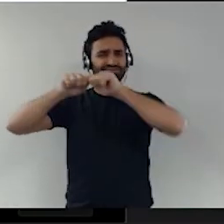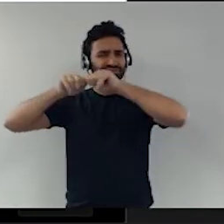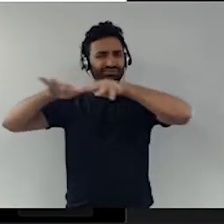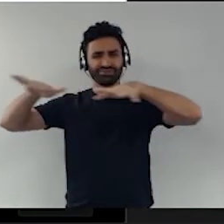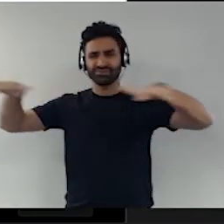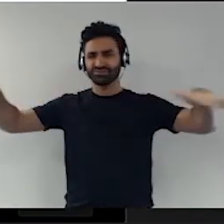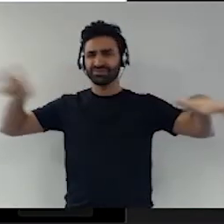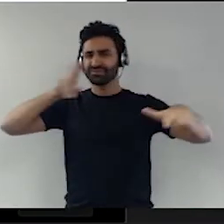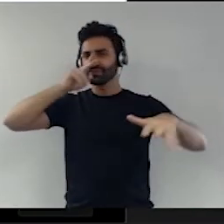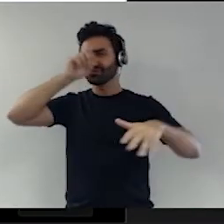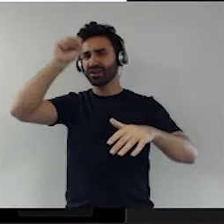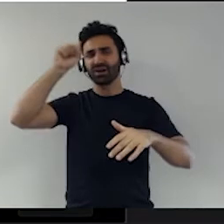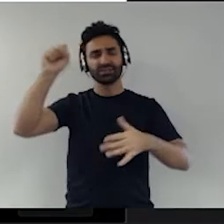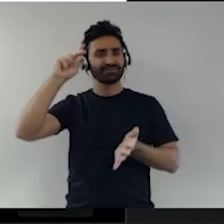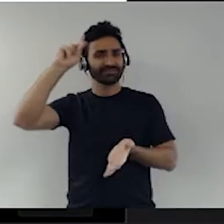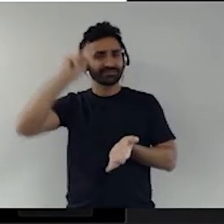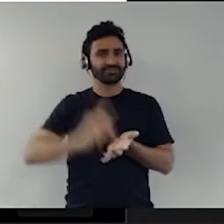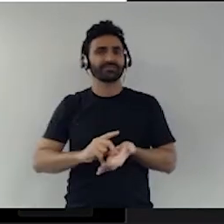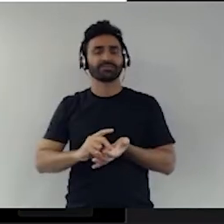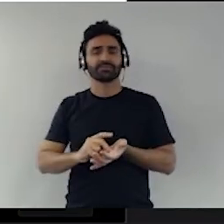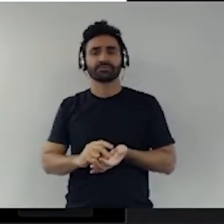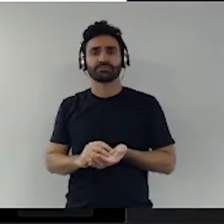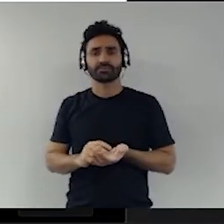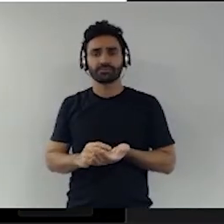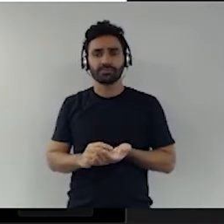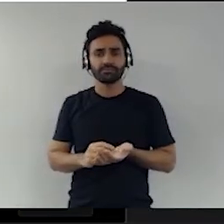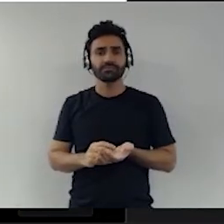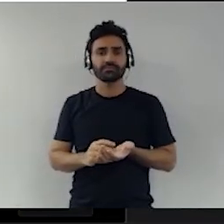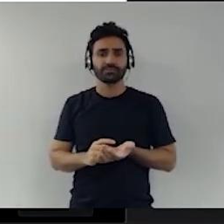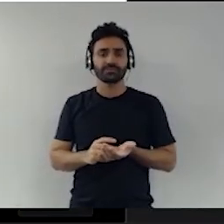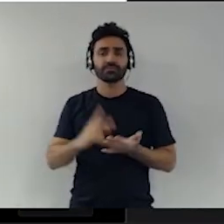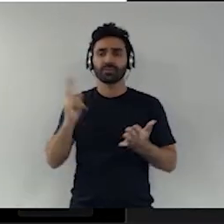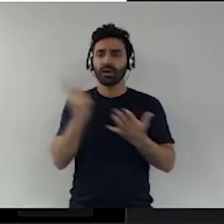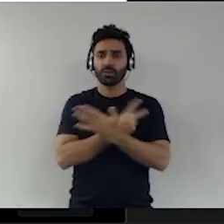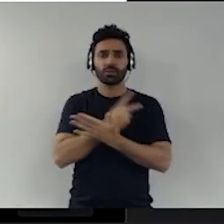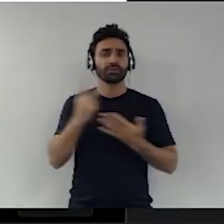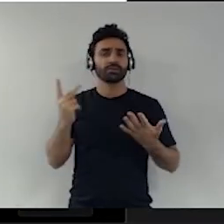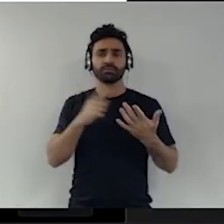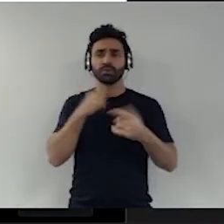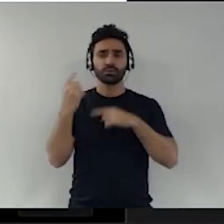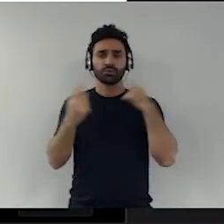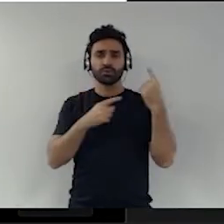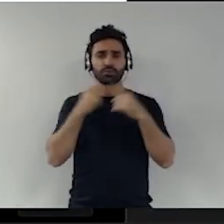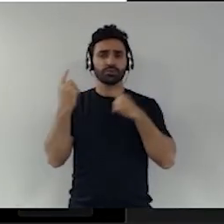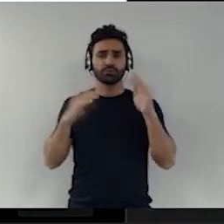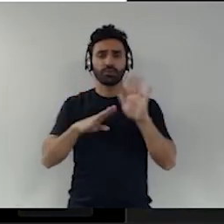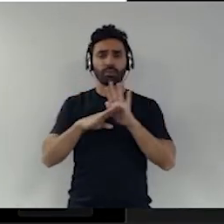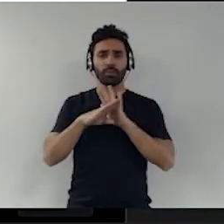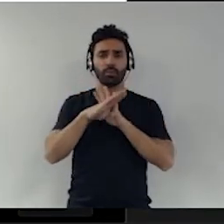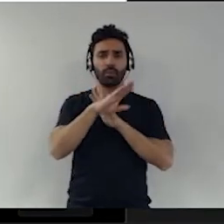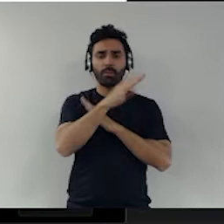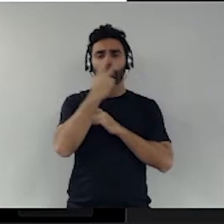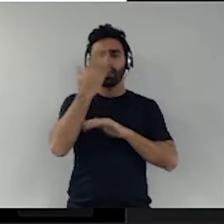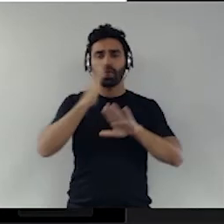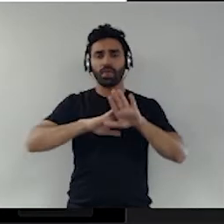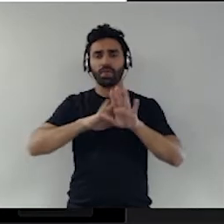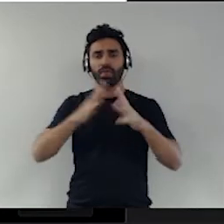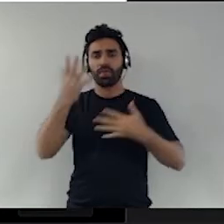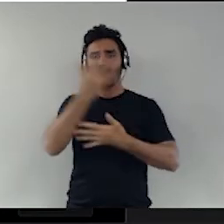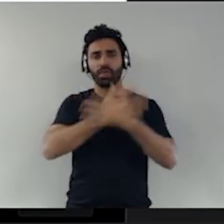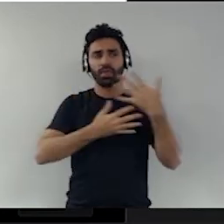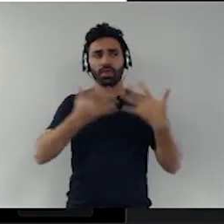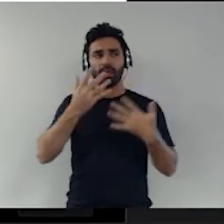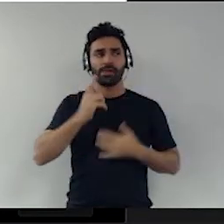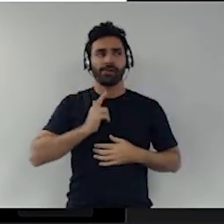grande que a densidade de casos mascara os gráficos todos. O